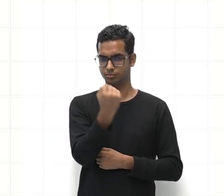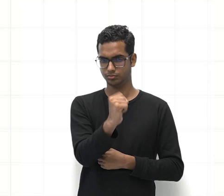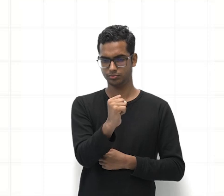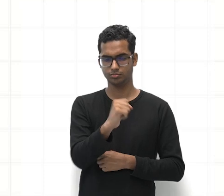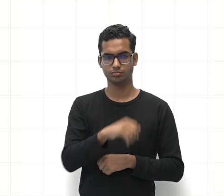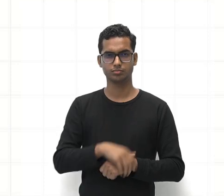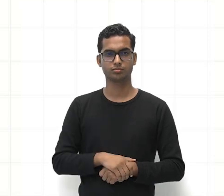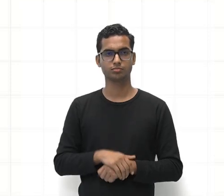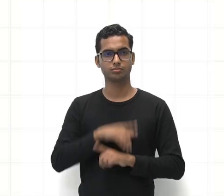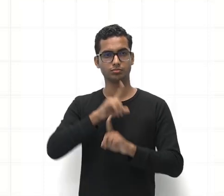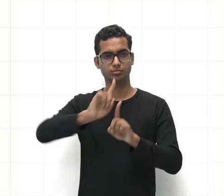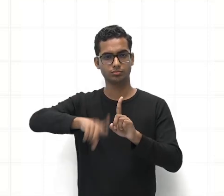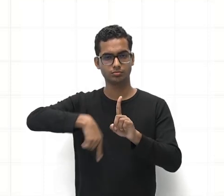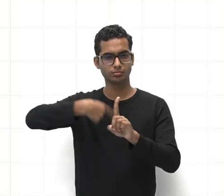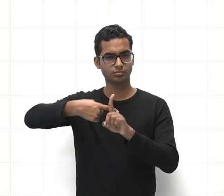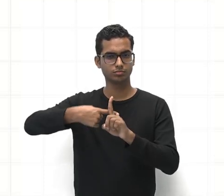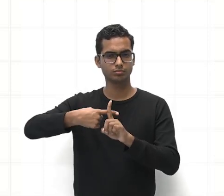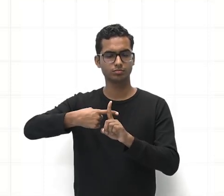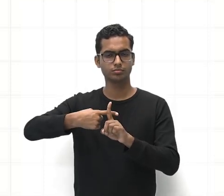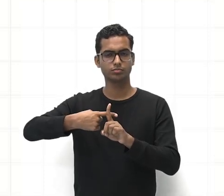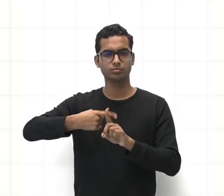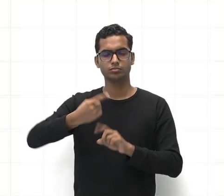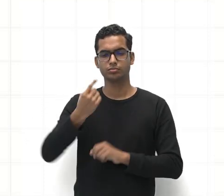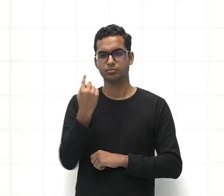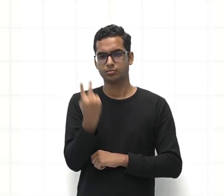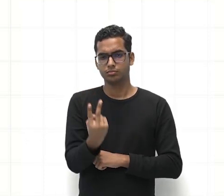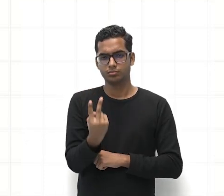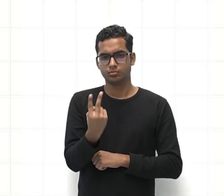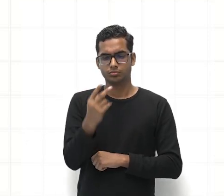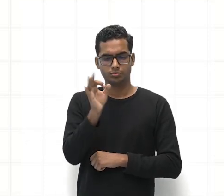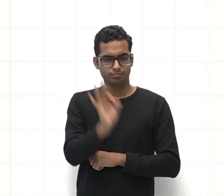98. Mais quanto? 2%.